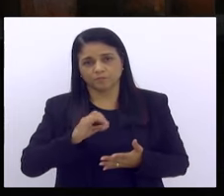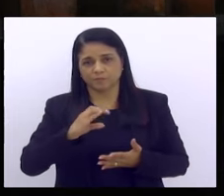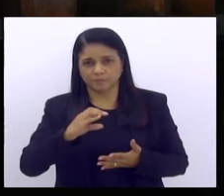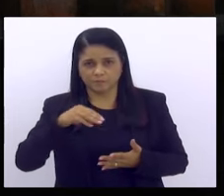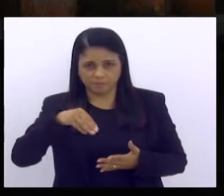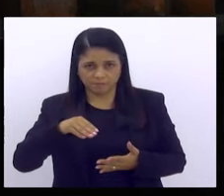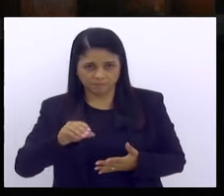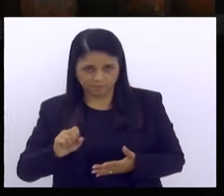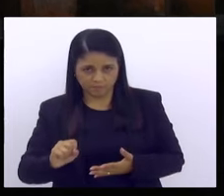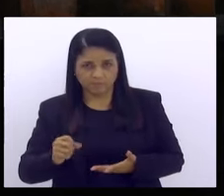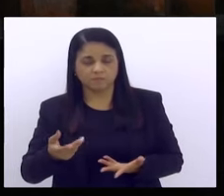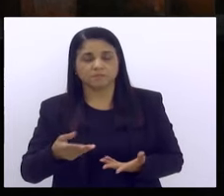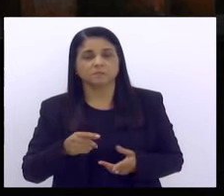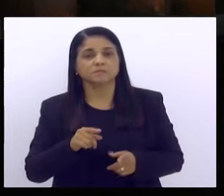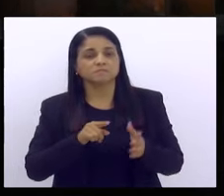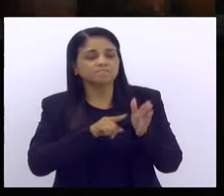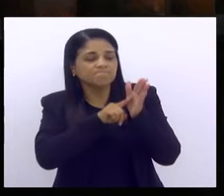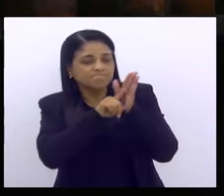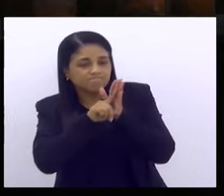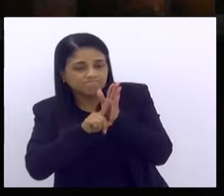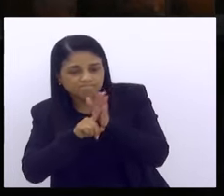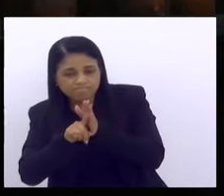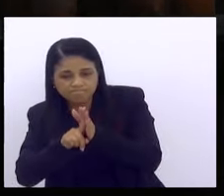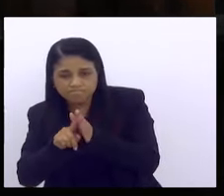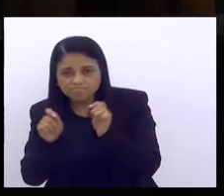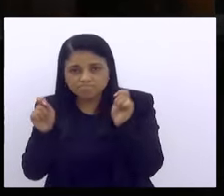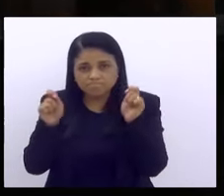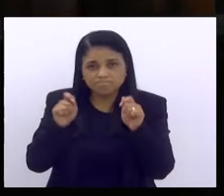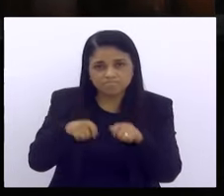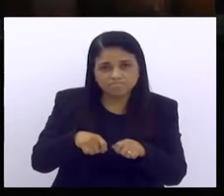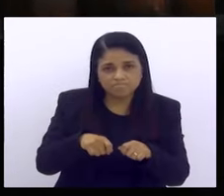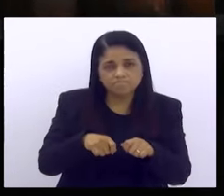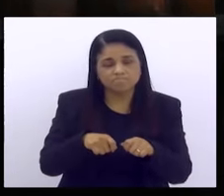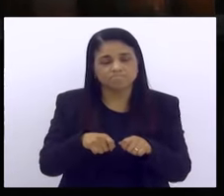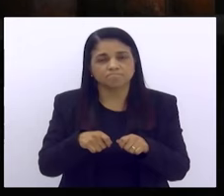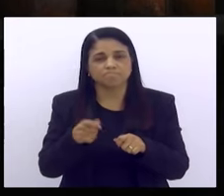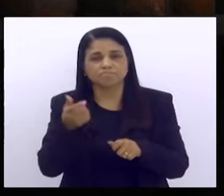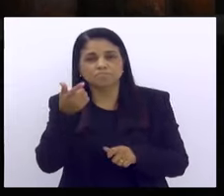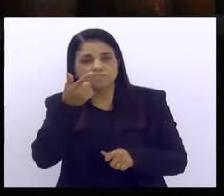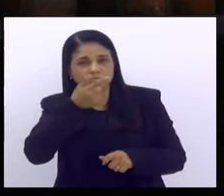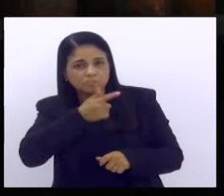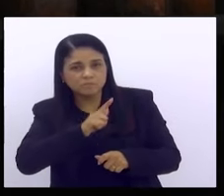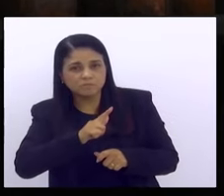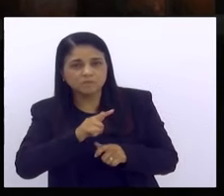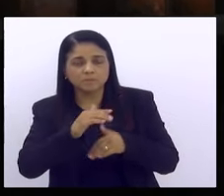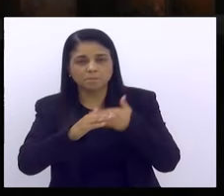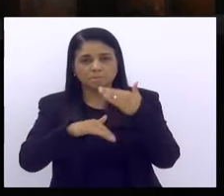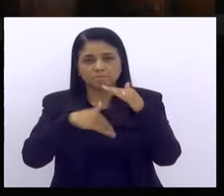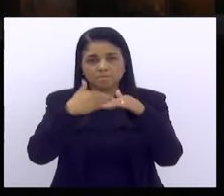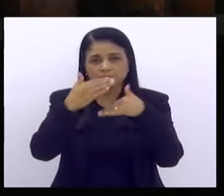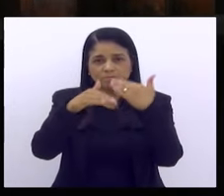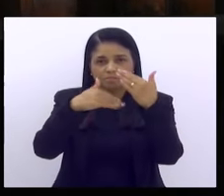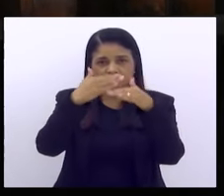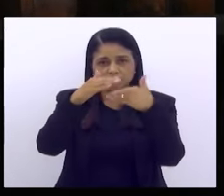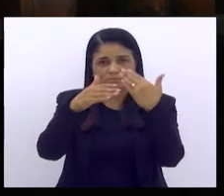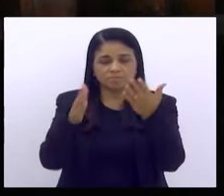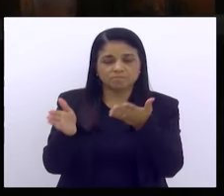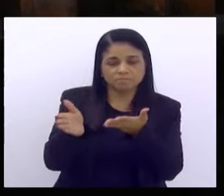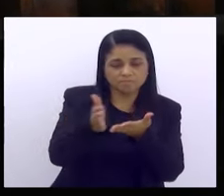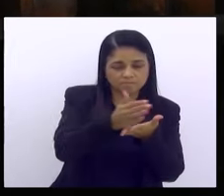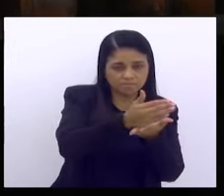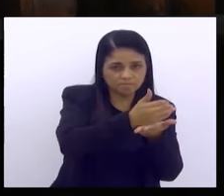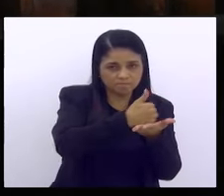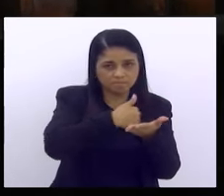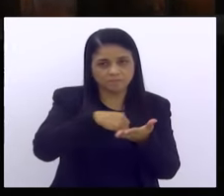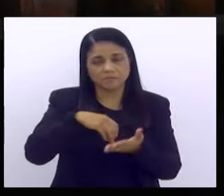Verificar o que se pode fazer ainda para se manter ou crescer o nível de arrecadação